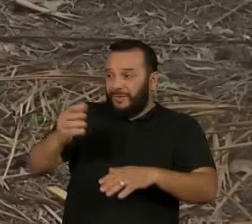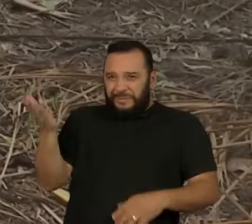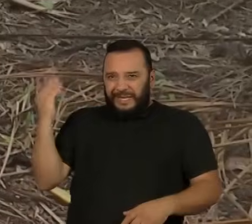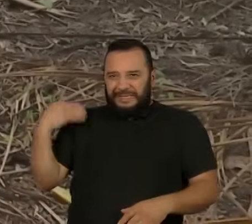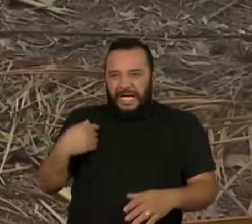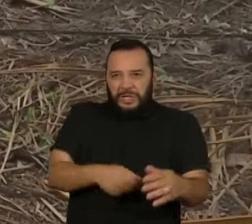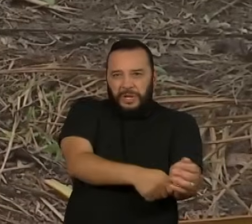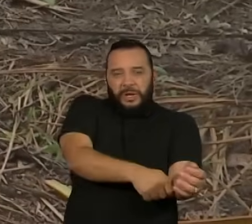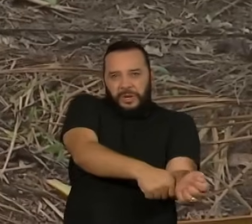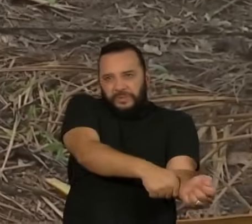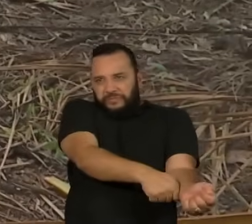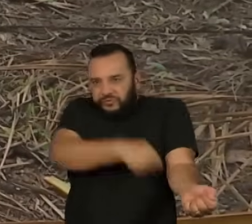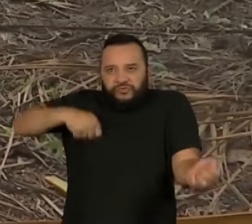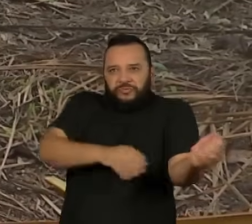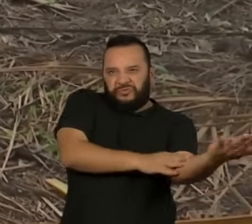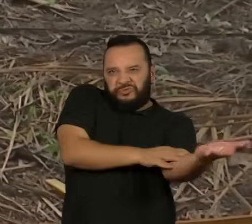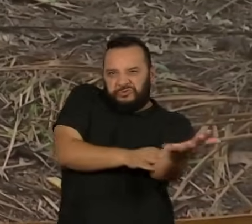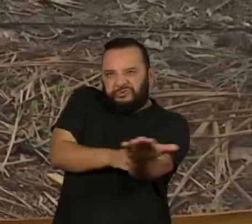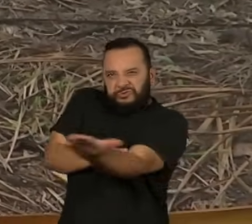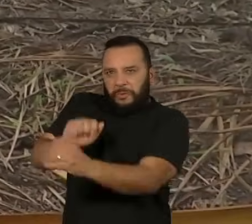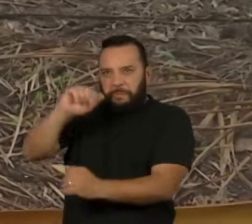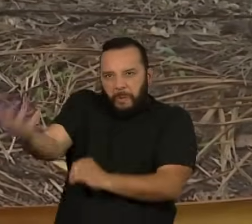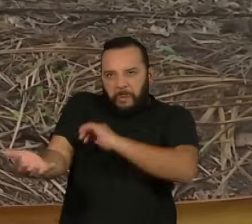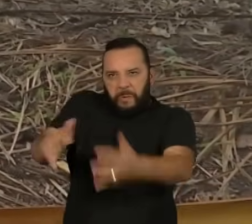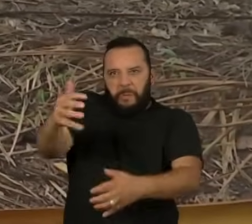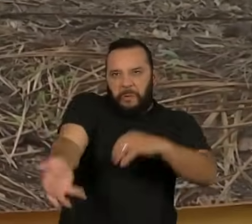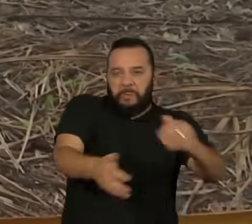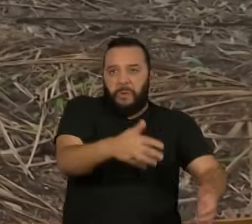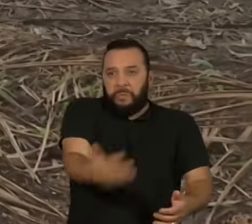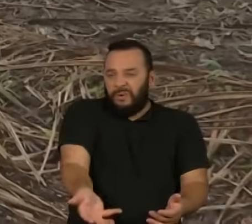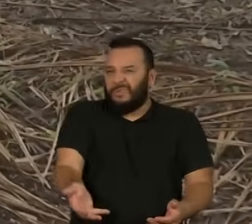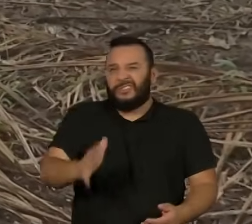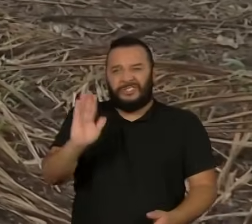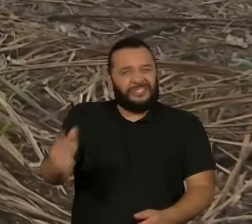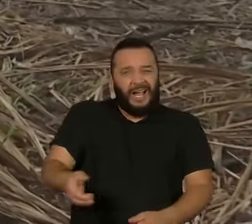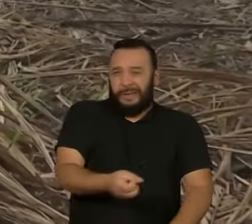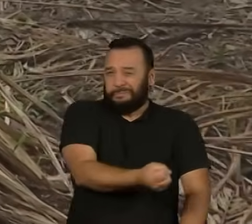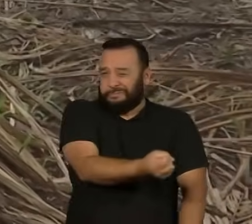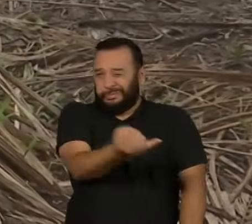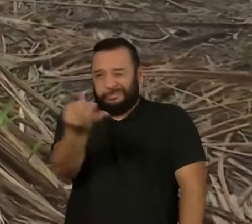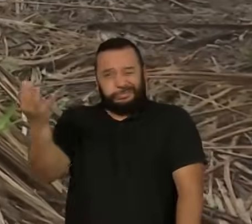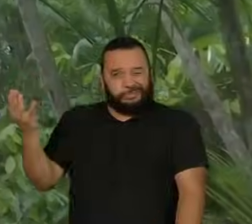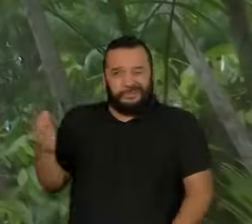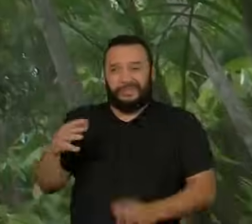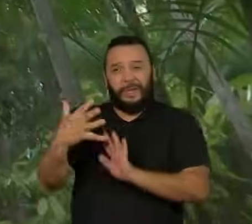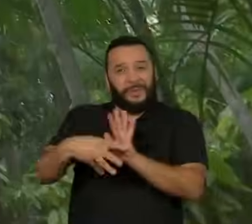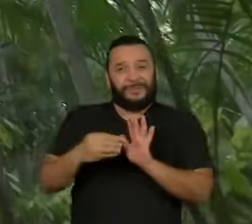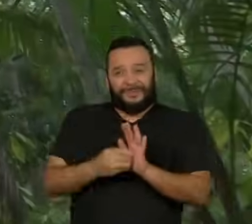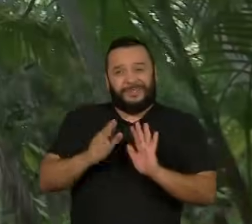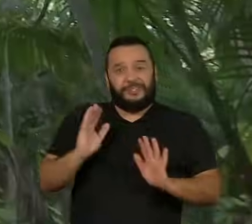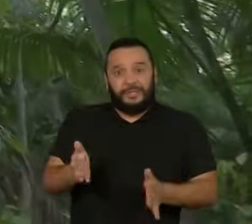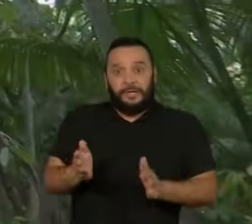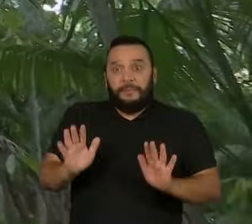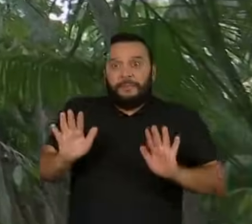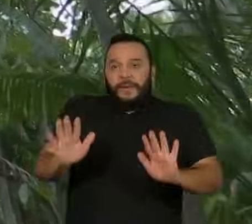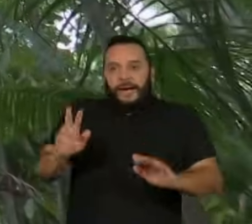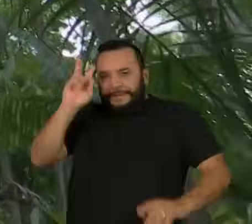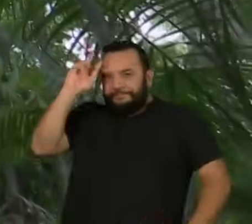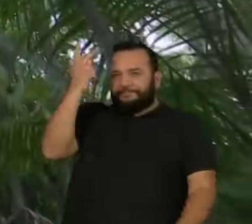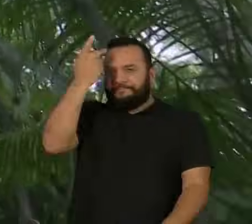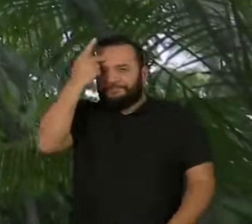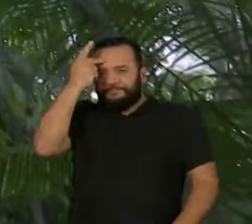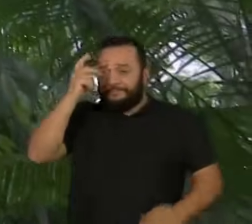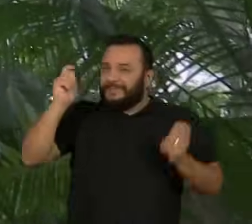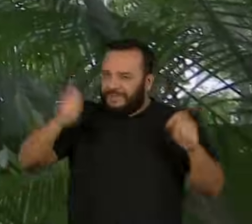motosserra, perdeu as contas de quantas árvores centenárias da Amazônia derrubou, mas encontrou no açaí